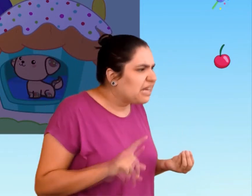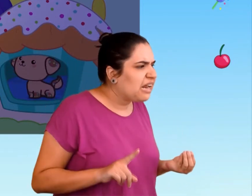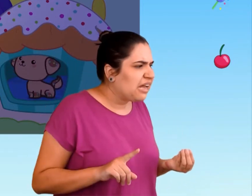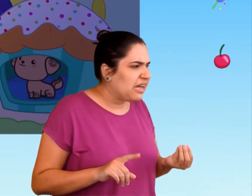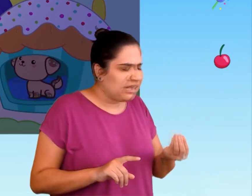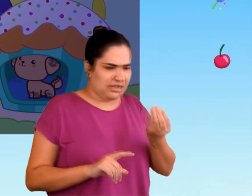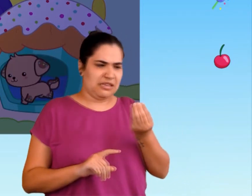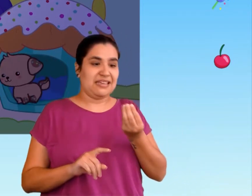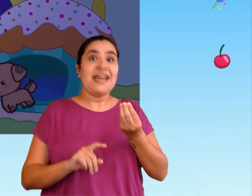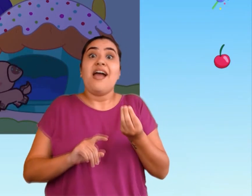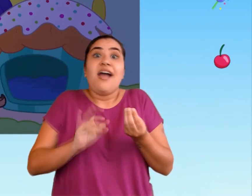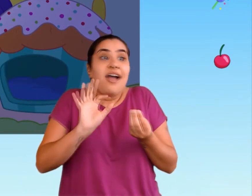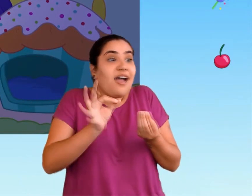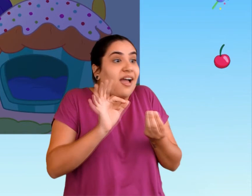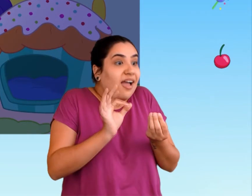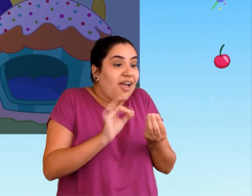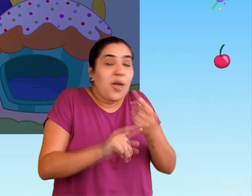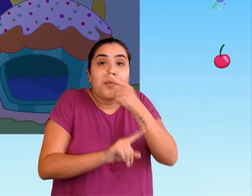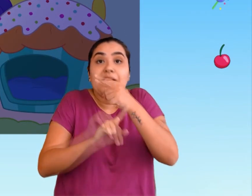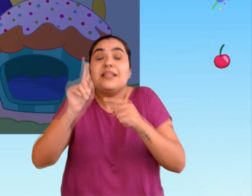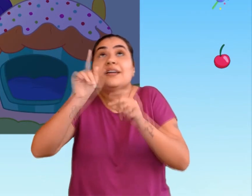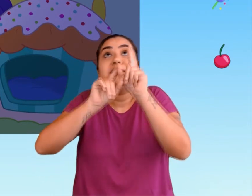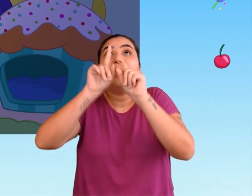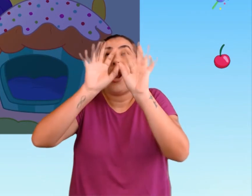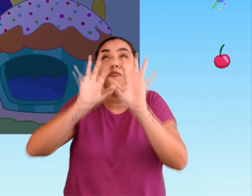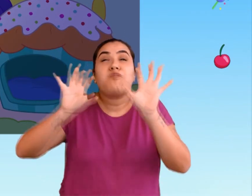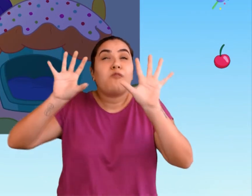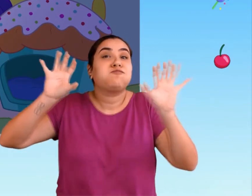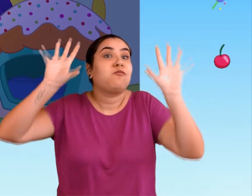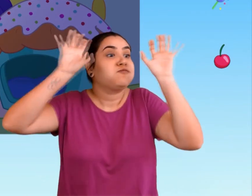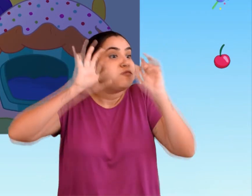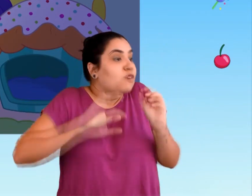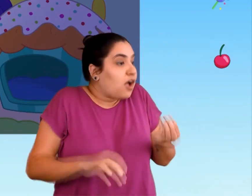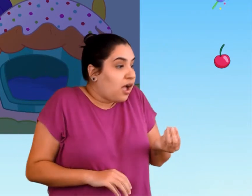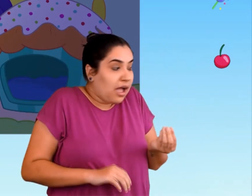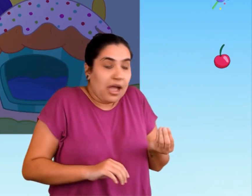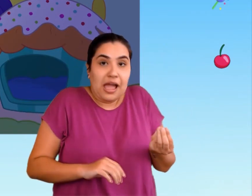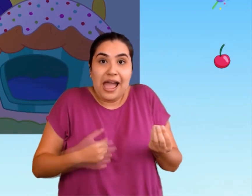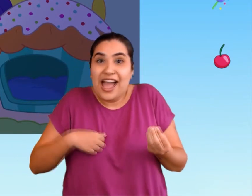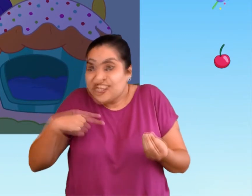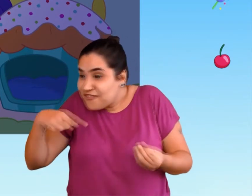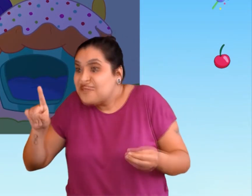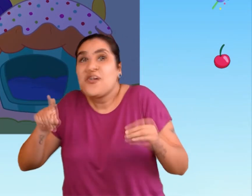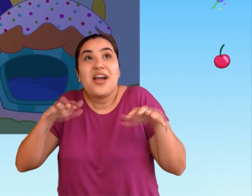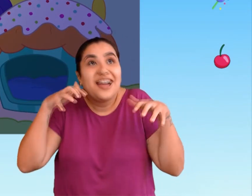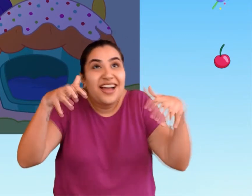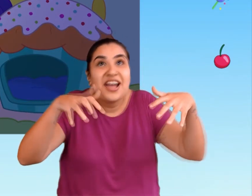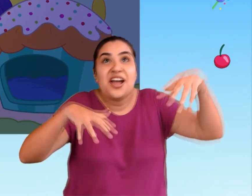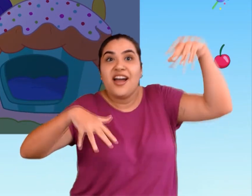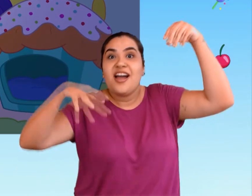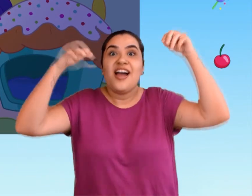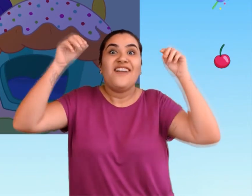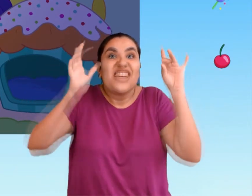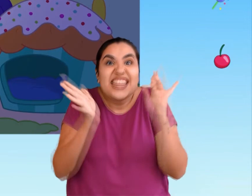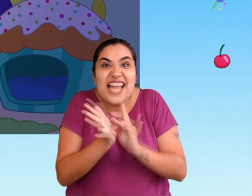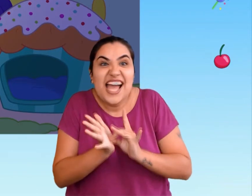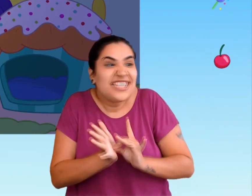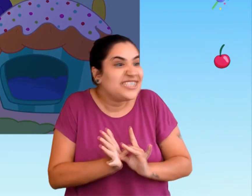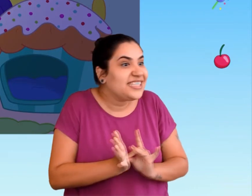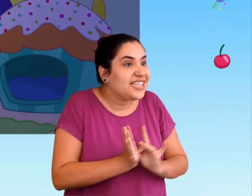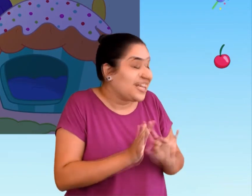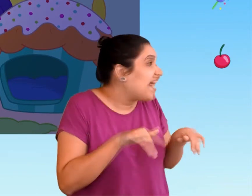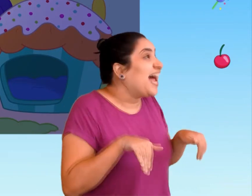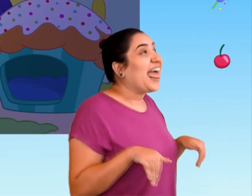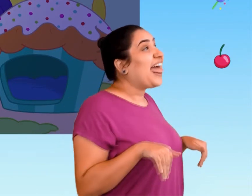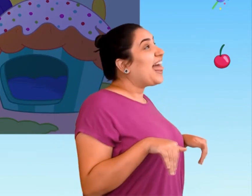Será? É isso mesmo, um pedaço de estrela de marshmallow. Será que a gente foi para o Reino dos Monstros de